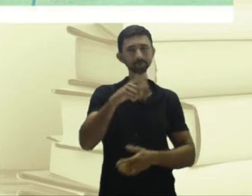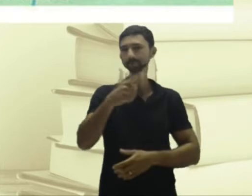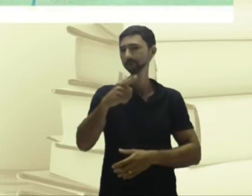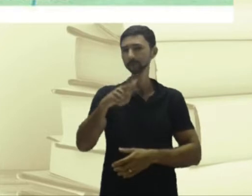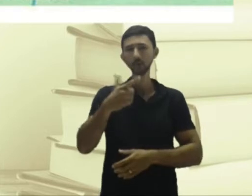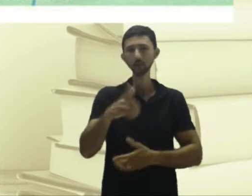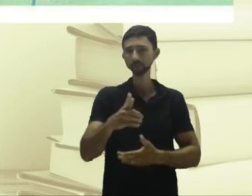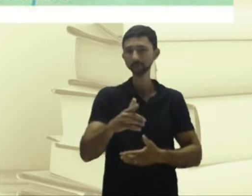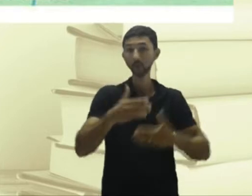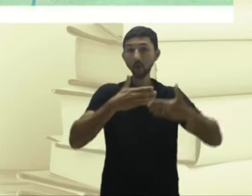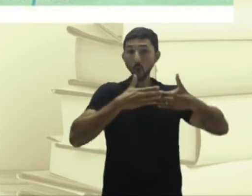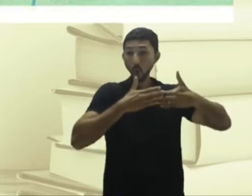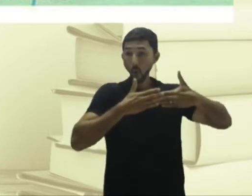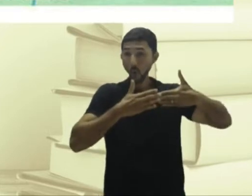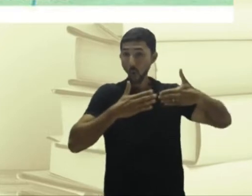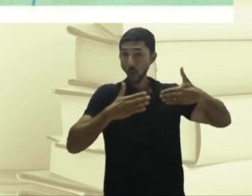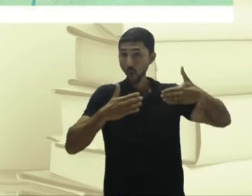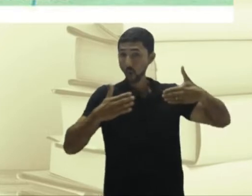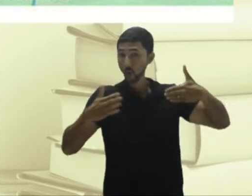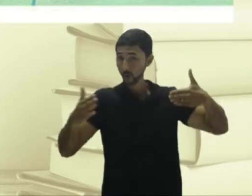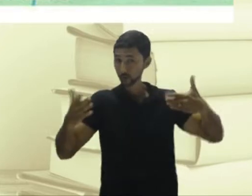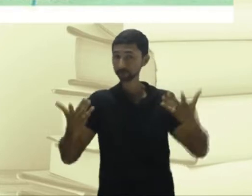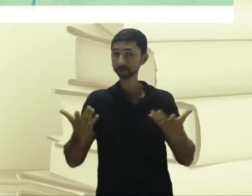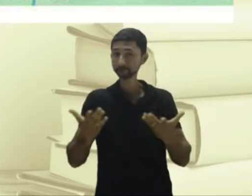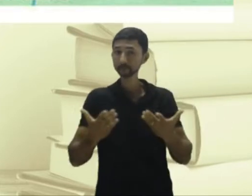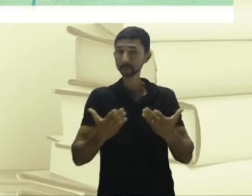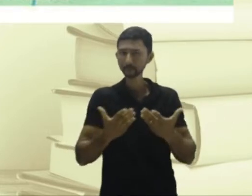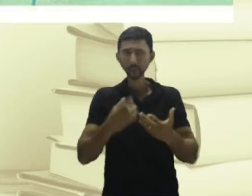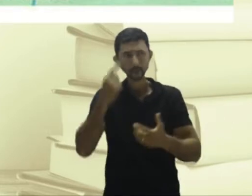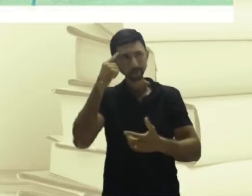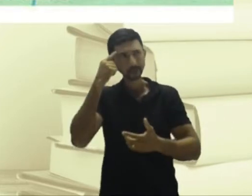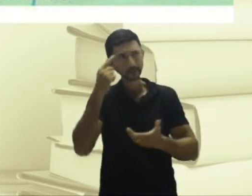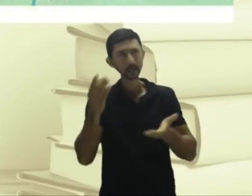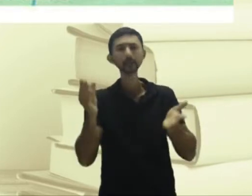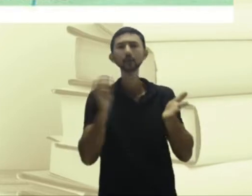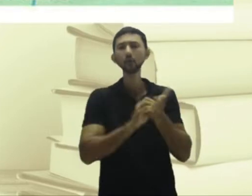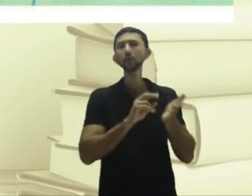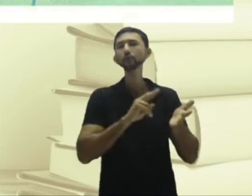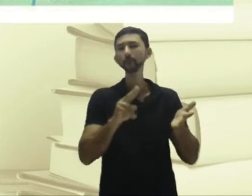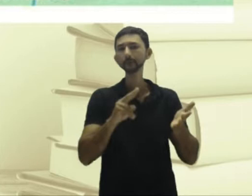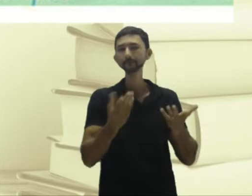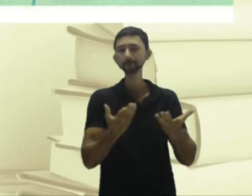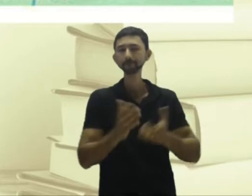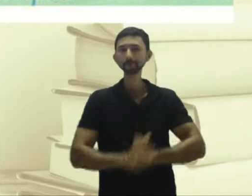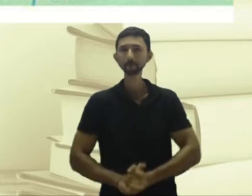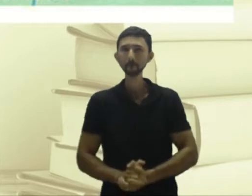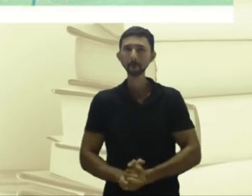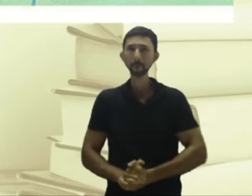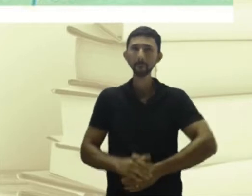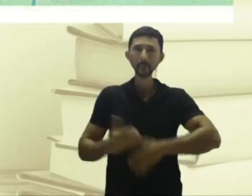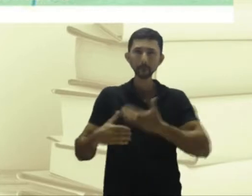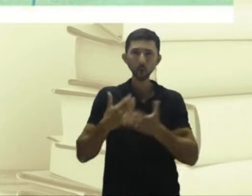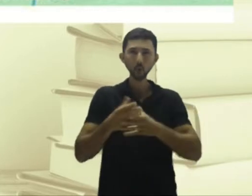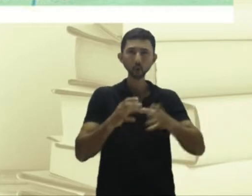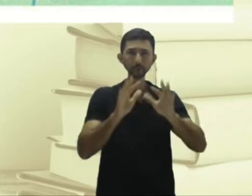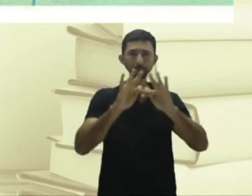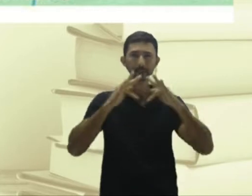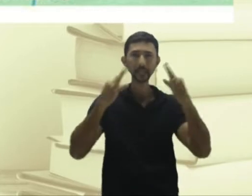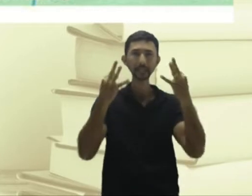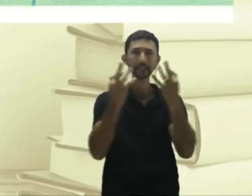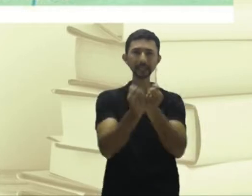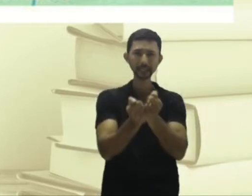Isso, ao longo do tempo, vai haver, de fato, essa denominação. E boa parte das tribos indígenas